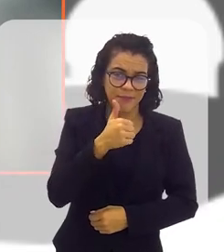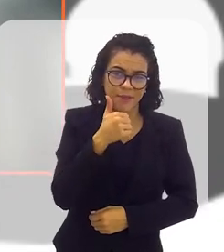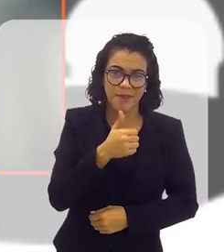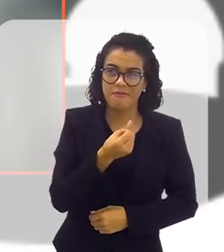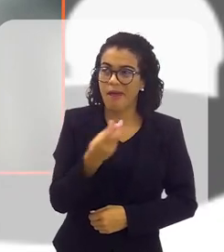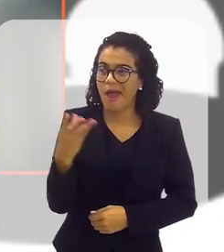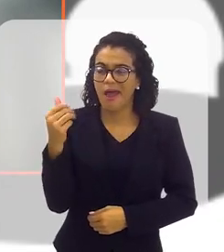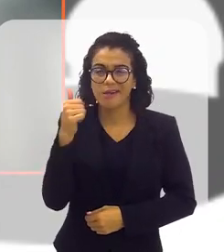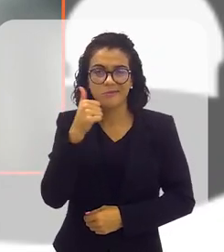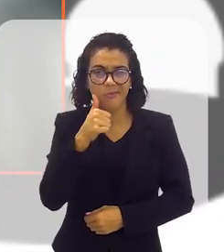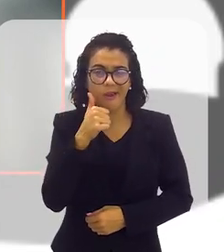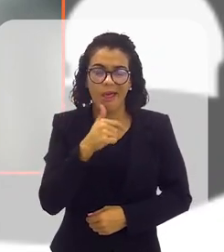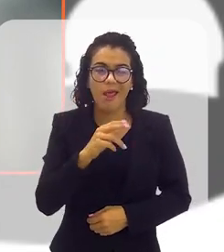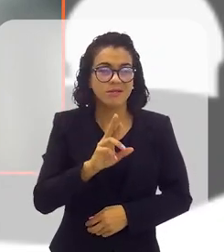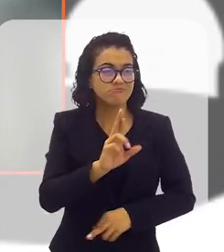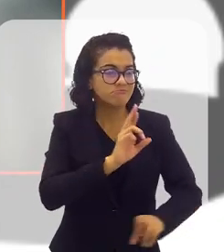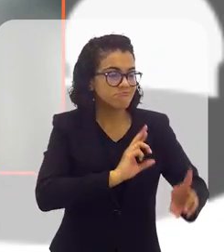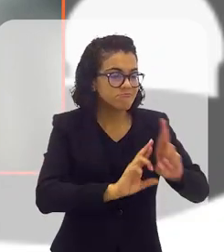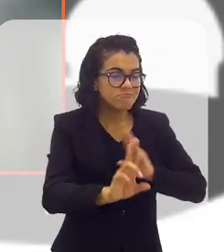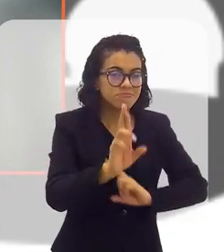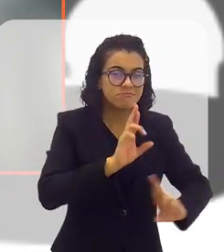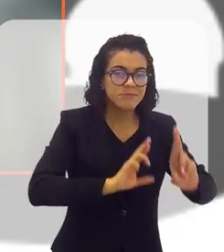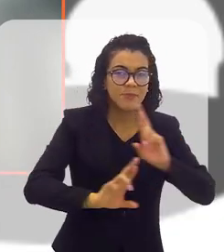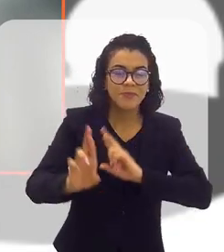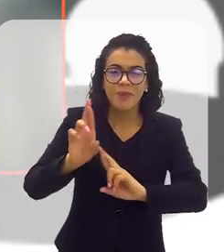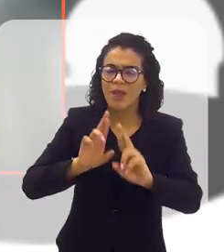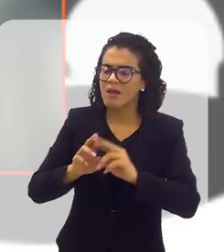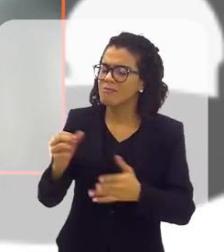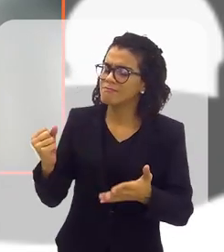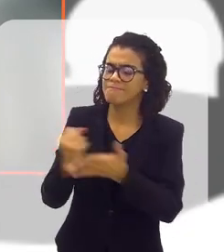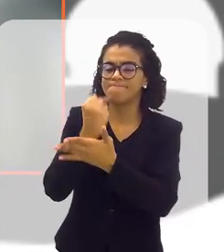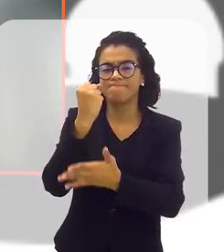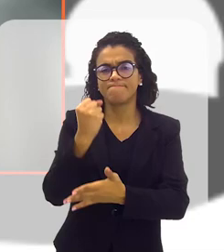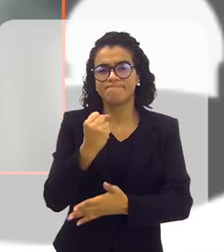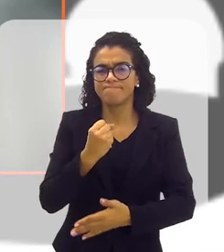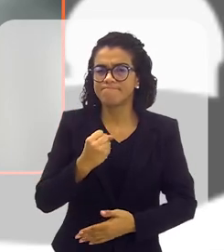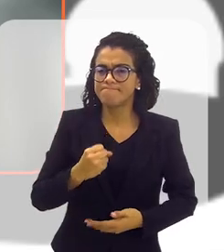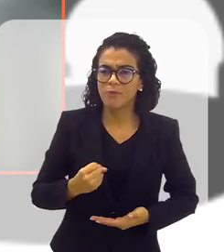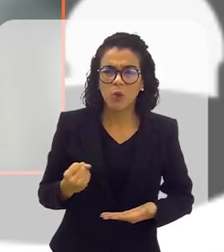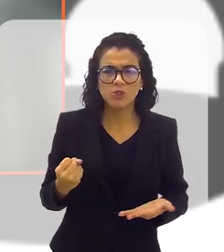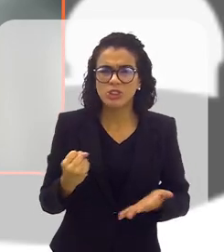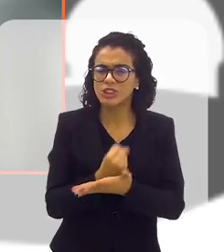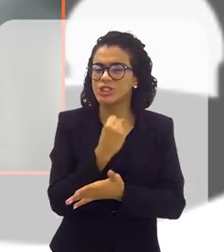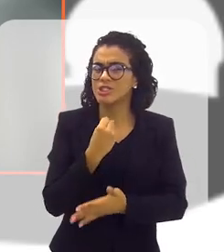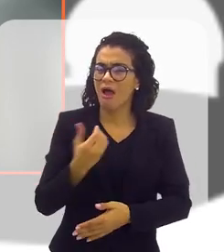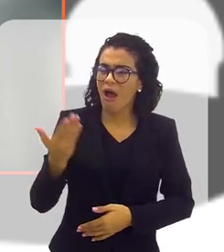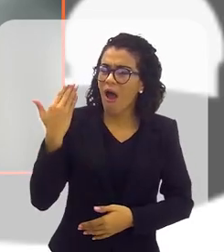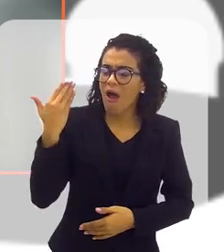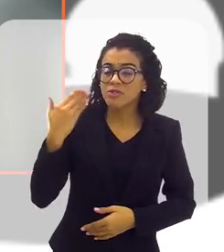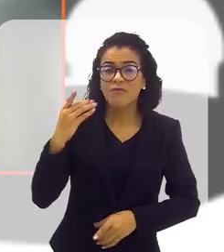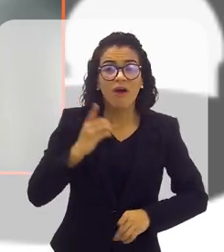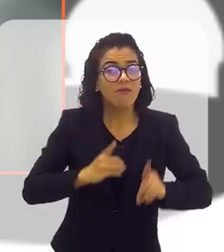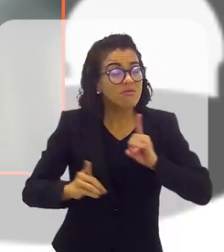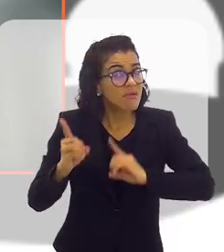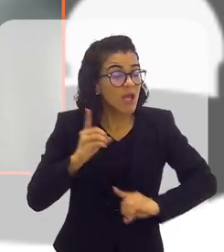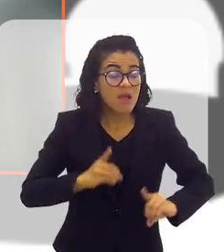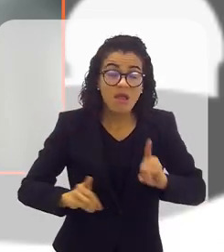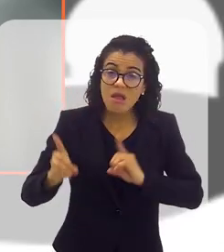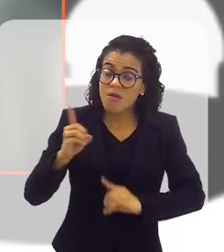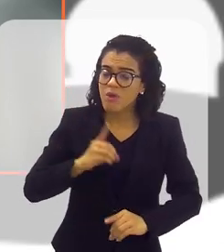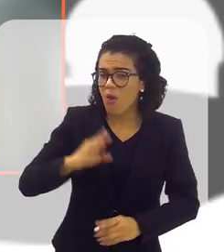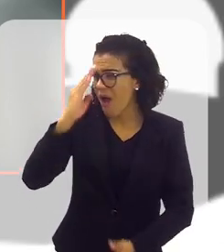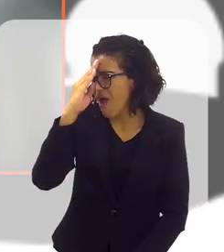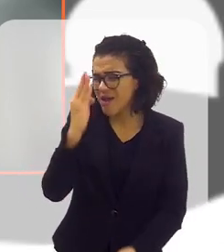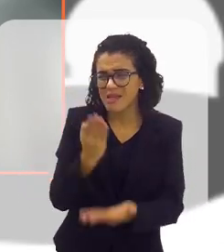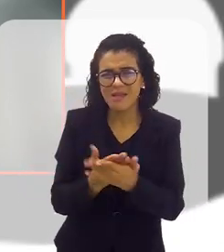Muitas mulheres, eu recebo vários feedbacks assim de mulheres falando: poxa, eu estava num estado de